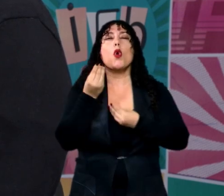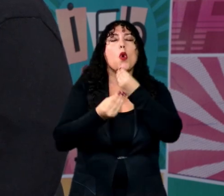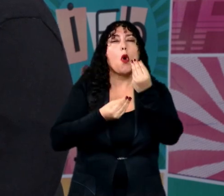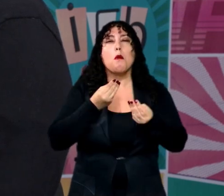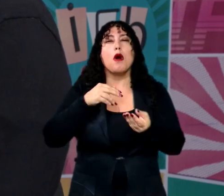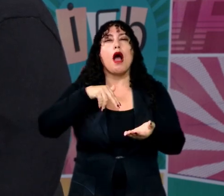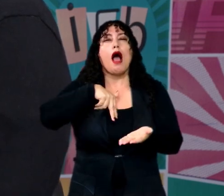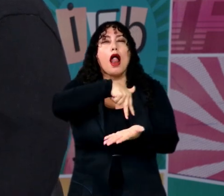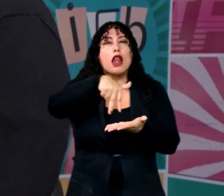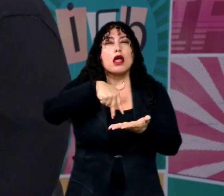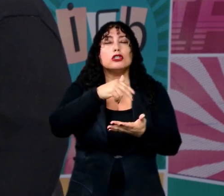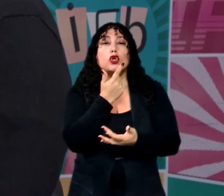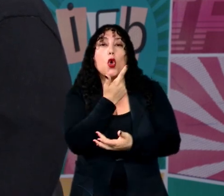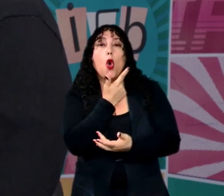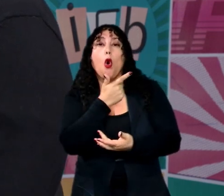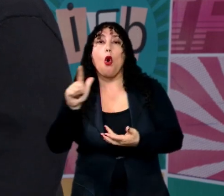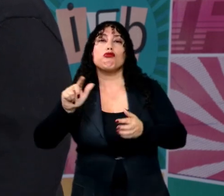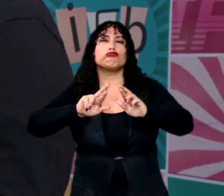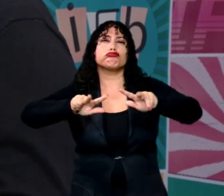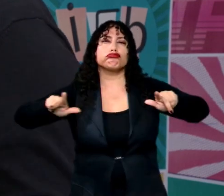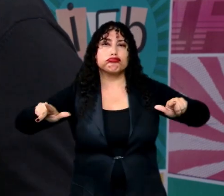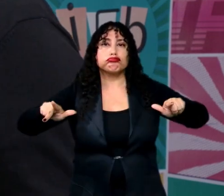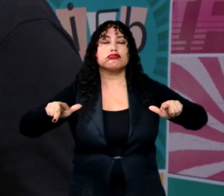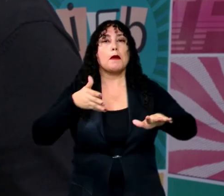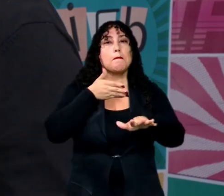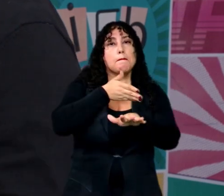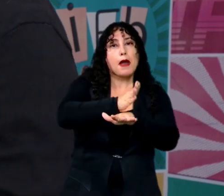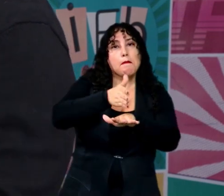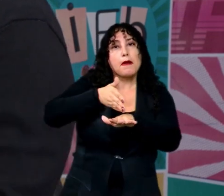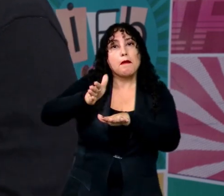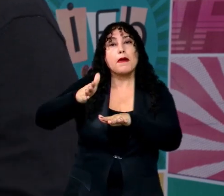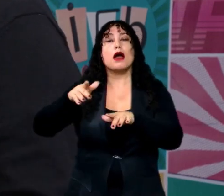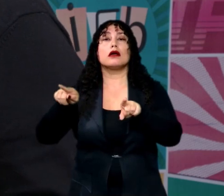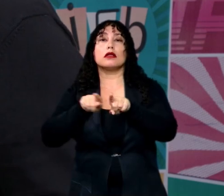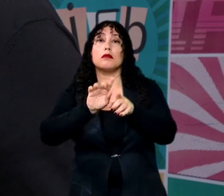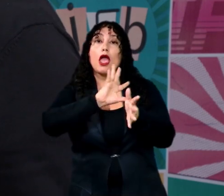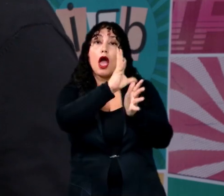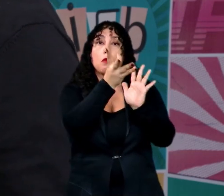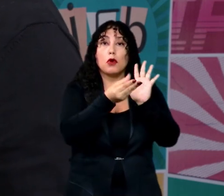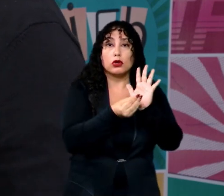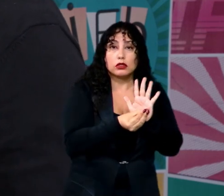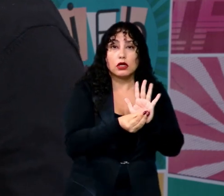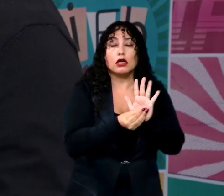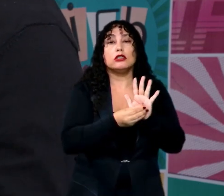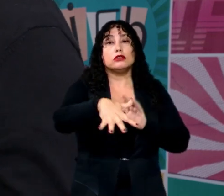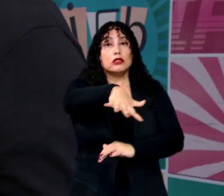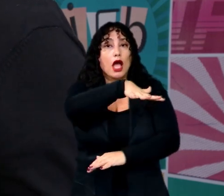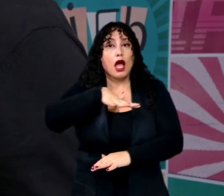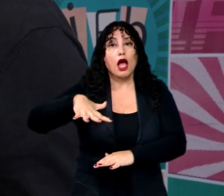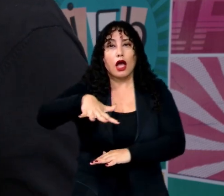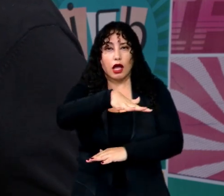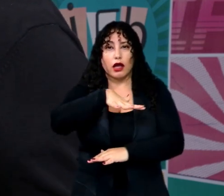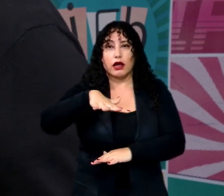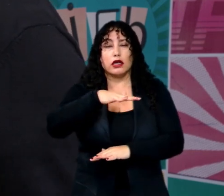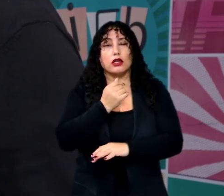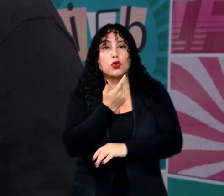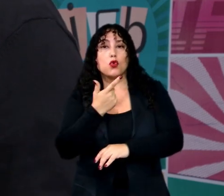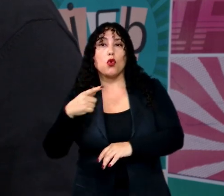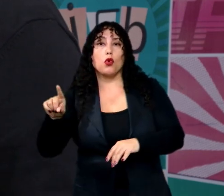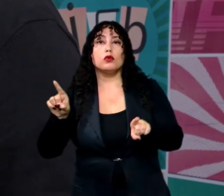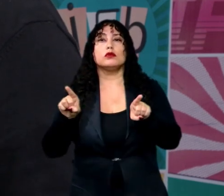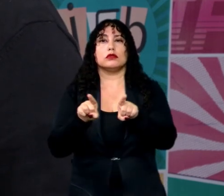vista, as diversas ramificações e abordagens que a gente pode ter com essa área, assim como é com outras,